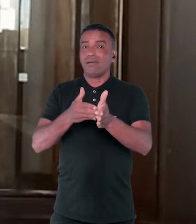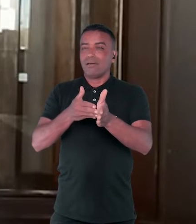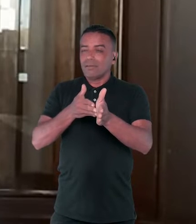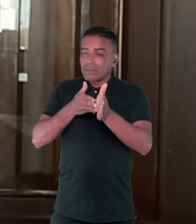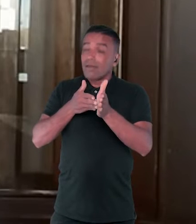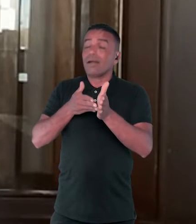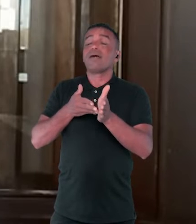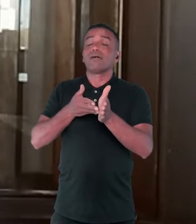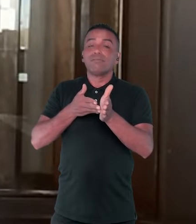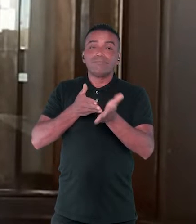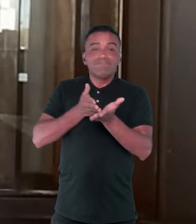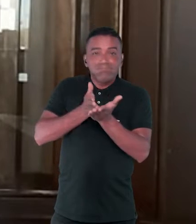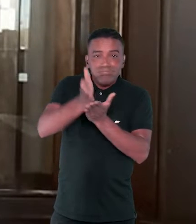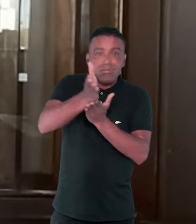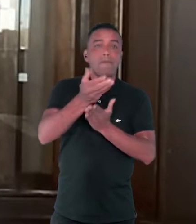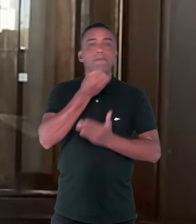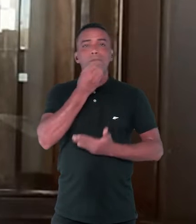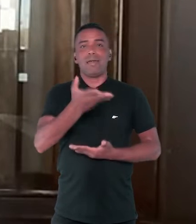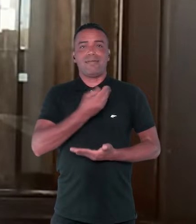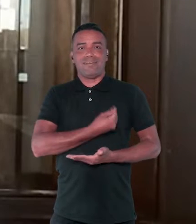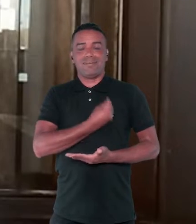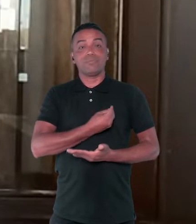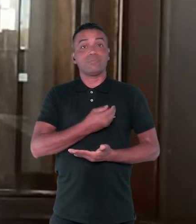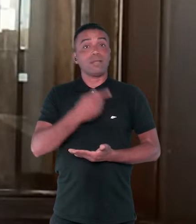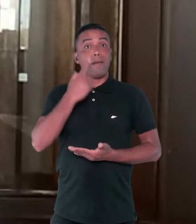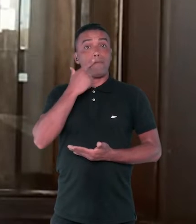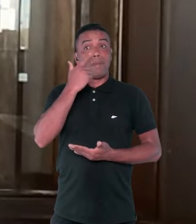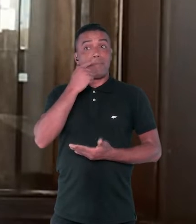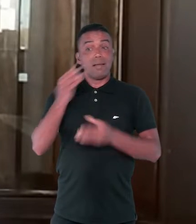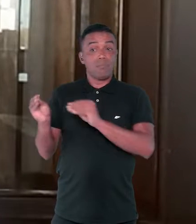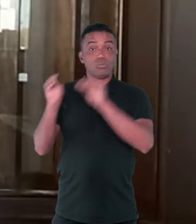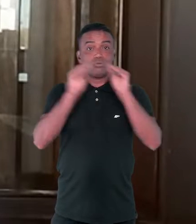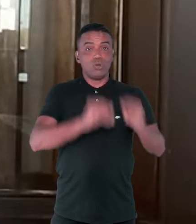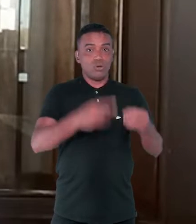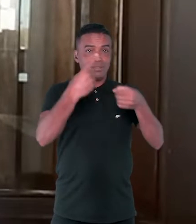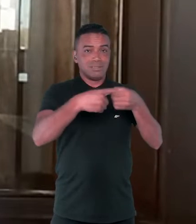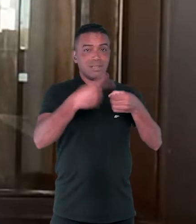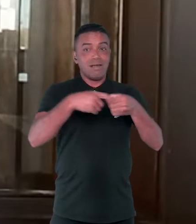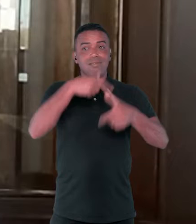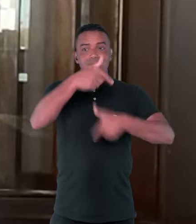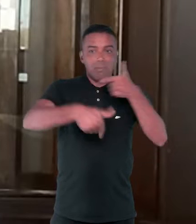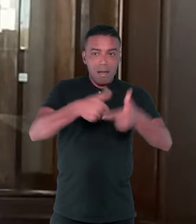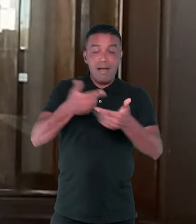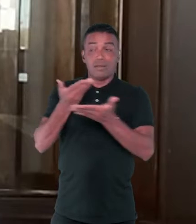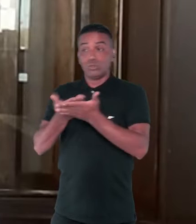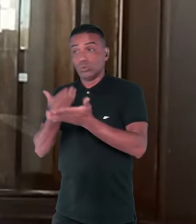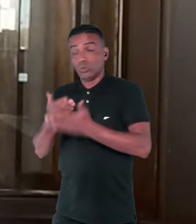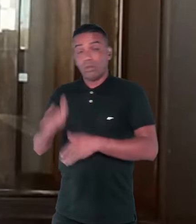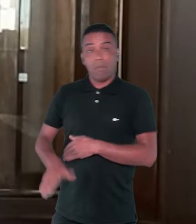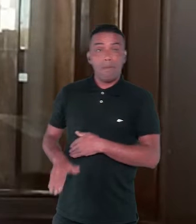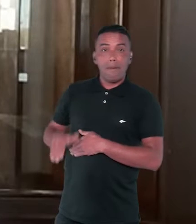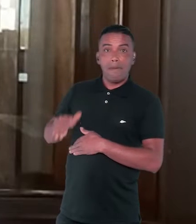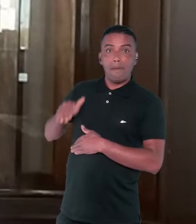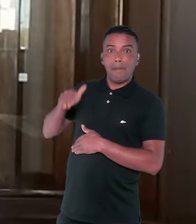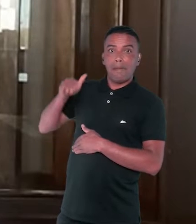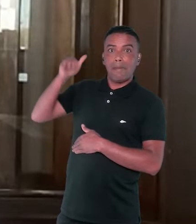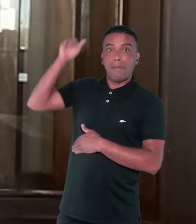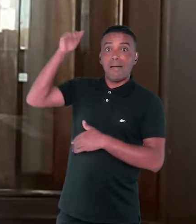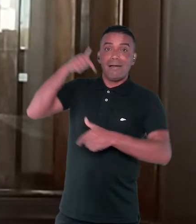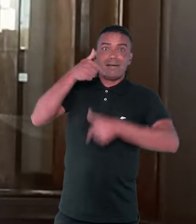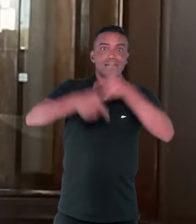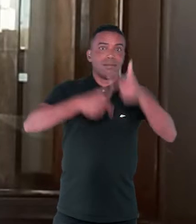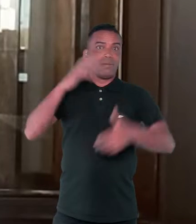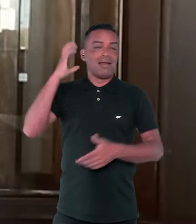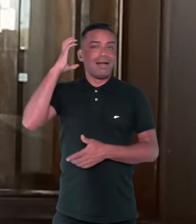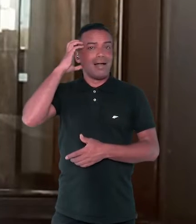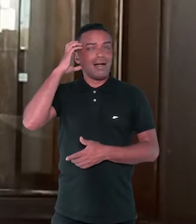E aí, meu pai veio para a cidade, trabalha daqui, estuda dali, a gente vai crescendo, a ponto de trabalhar numa rádio tão